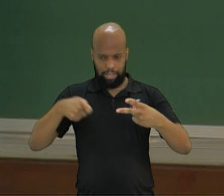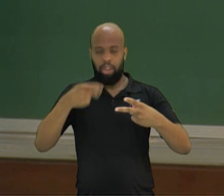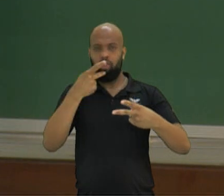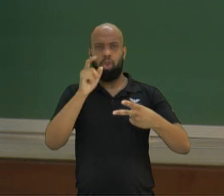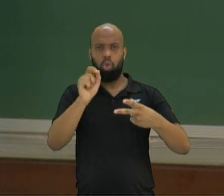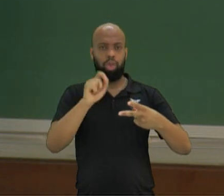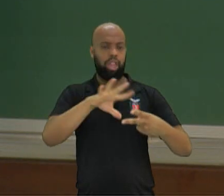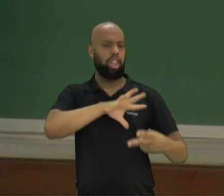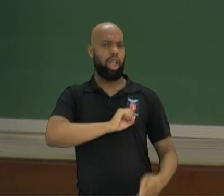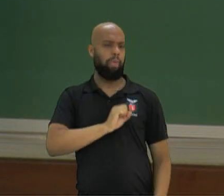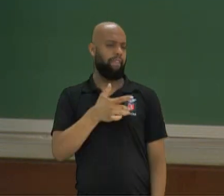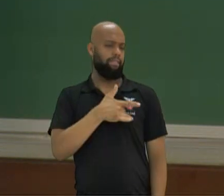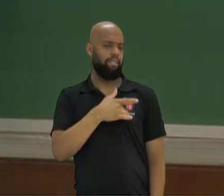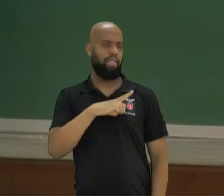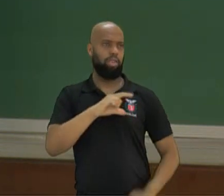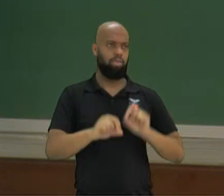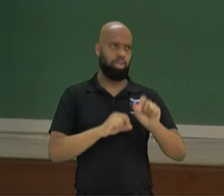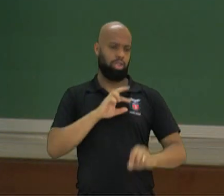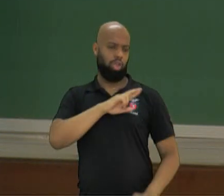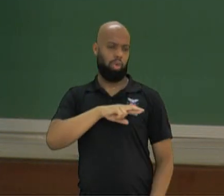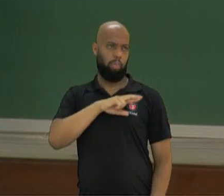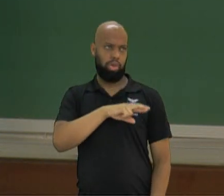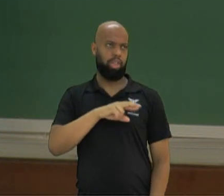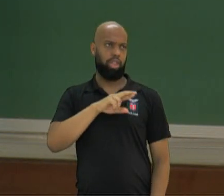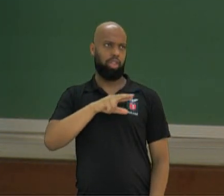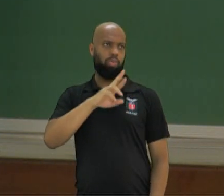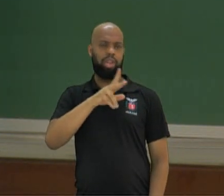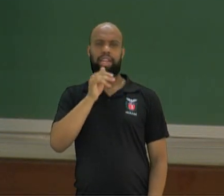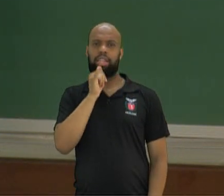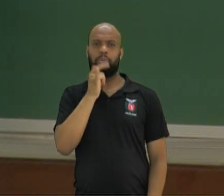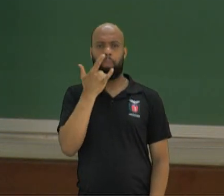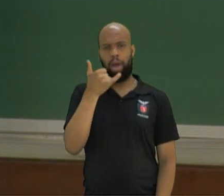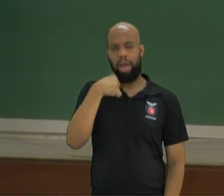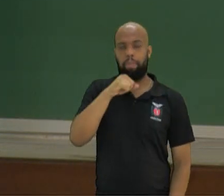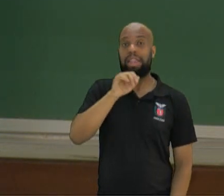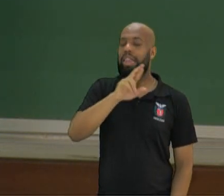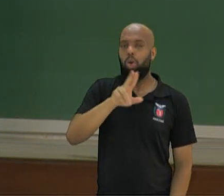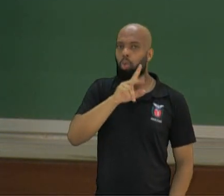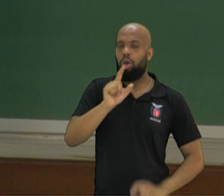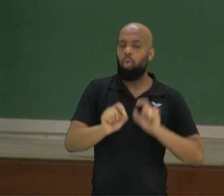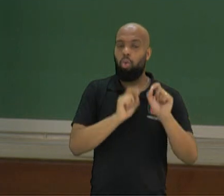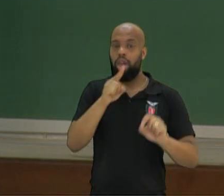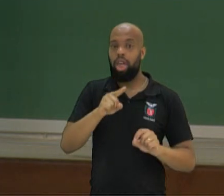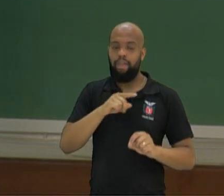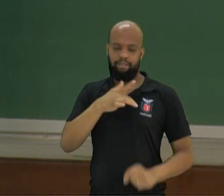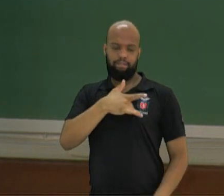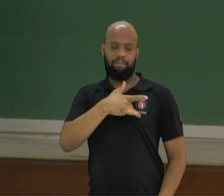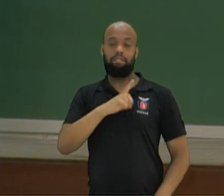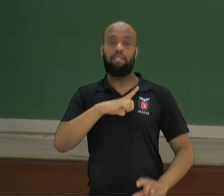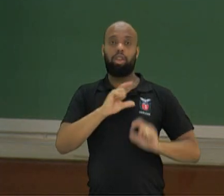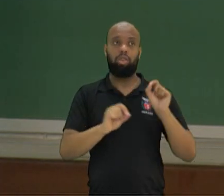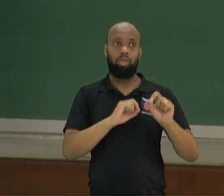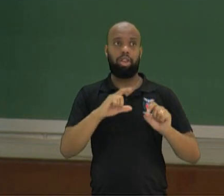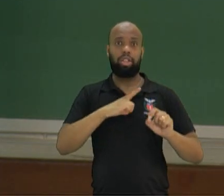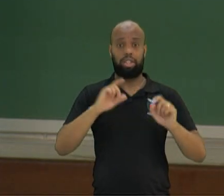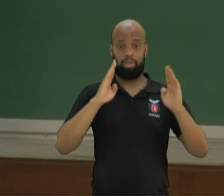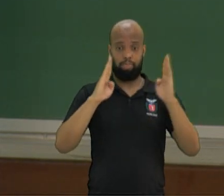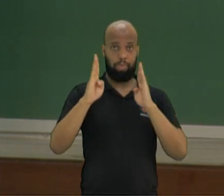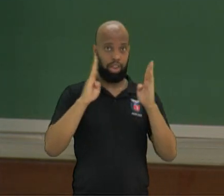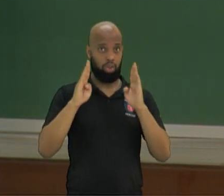amor romântico é um casal, né? Não um amor entre pai e filho, por exemplo. Né? O amor romântico, ele é temporário